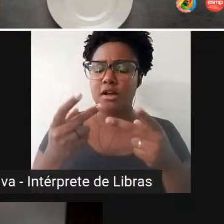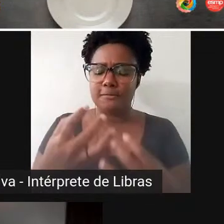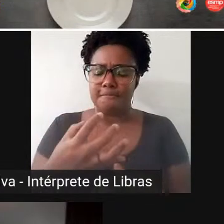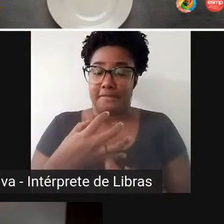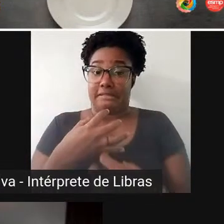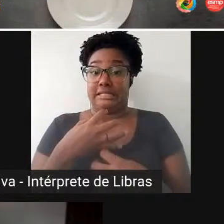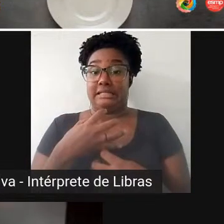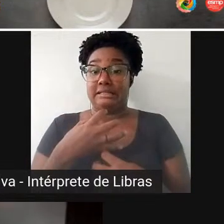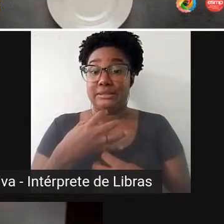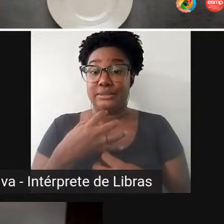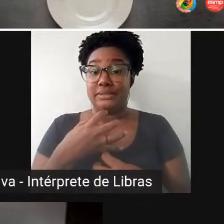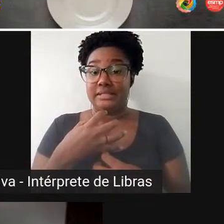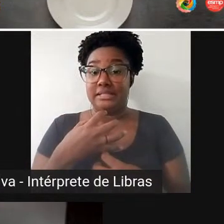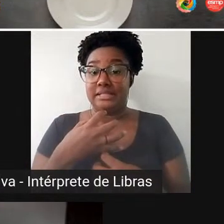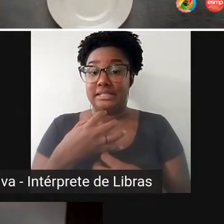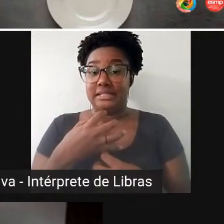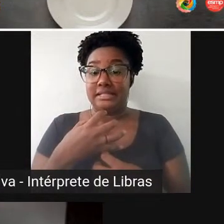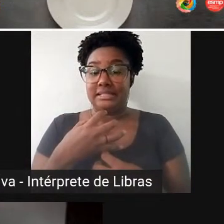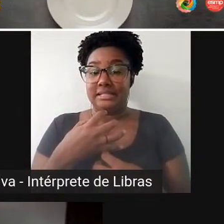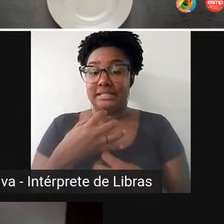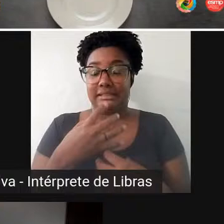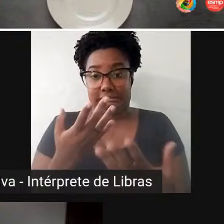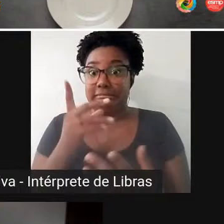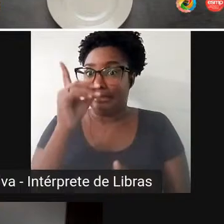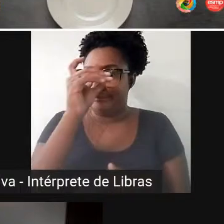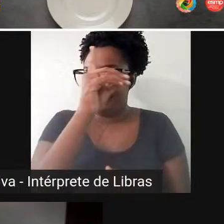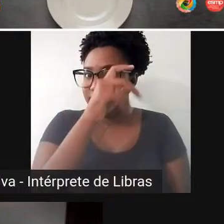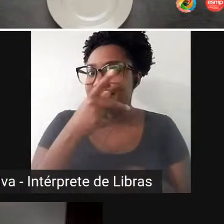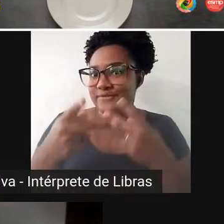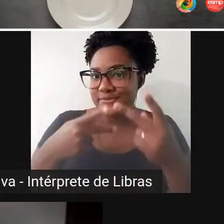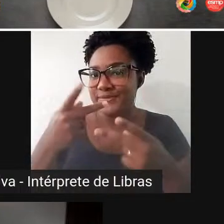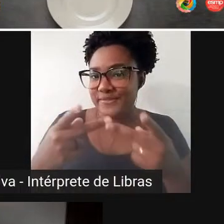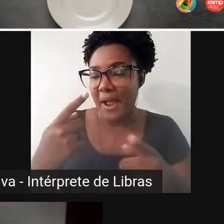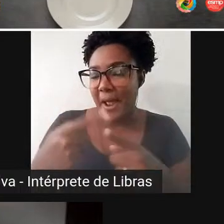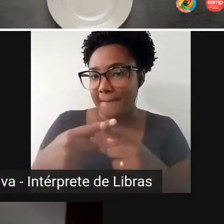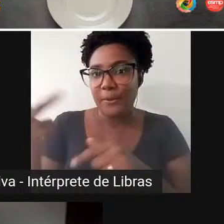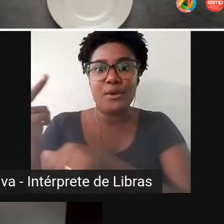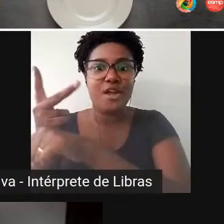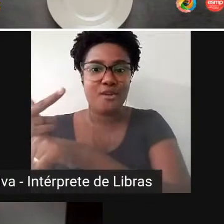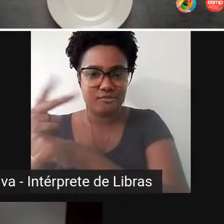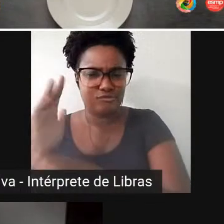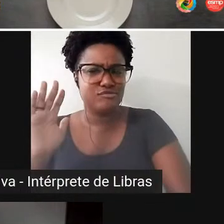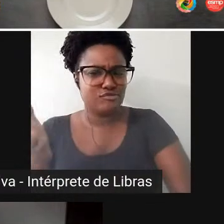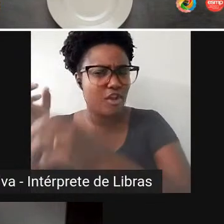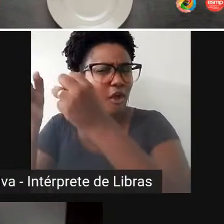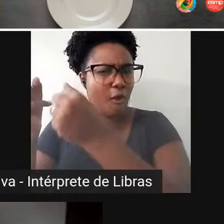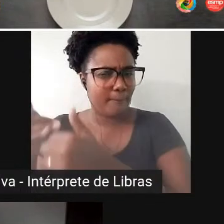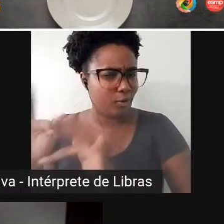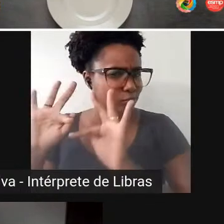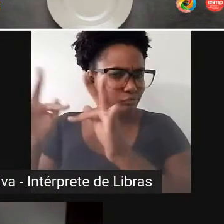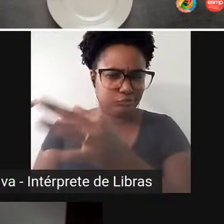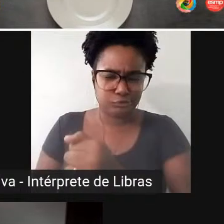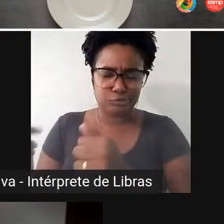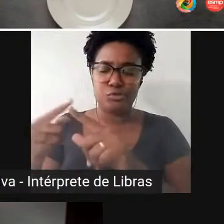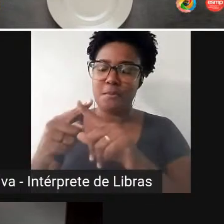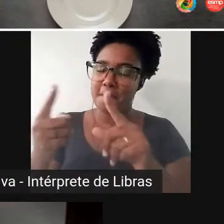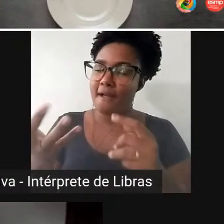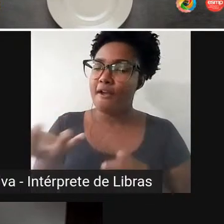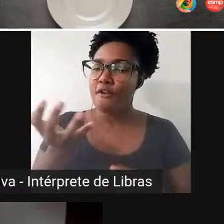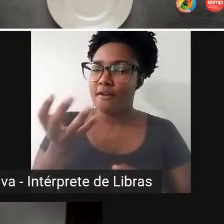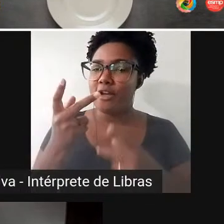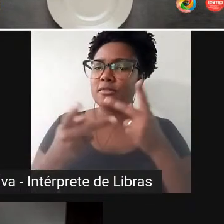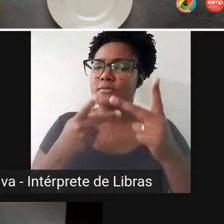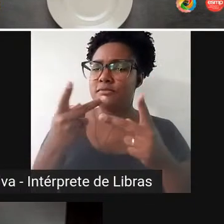pouco... Há pouca vontade de complementar a fala deles, porque realmente eles são fantásticos. Mas eu vou fazer algumas